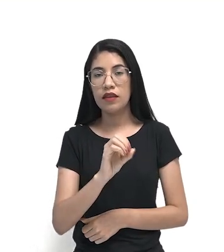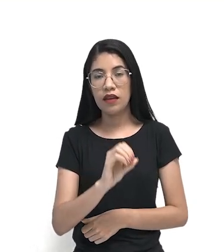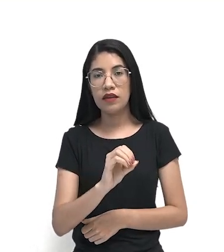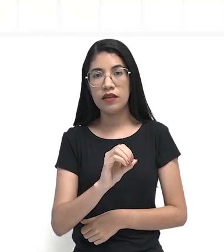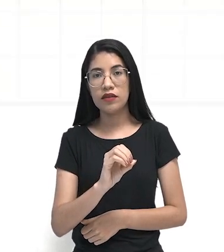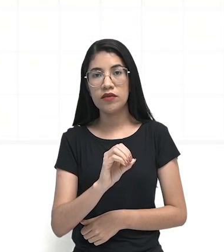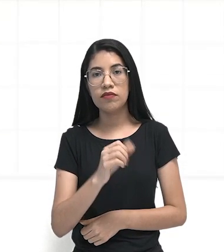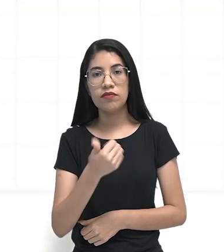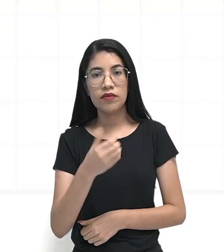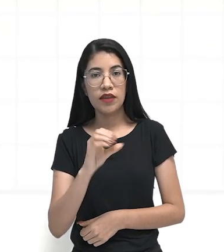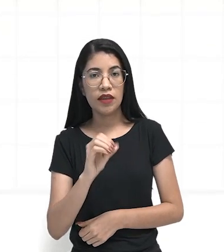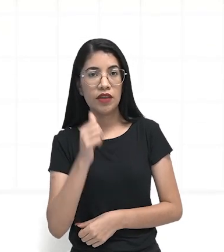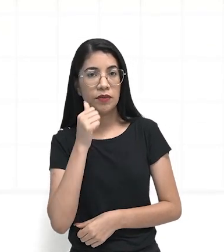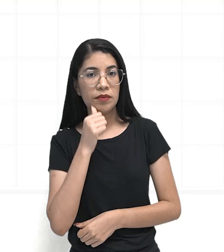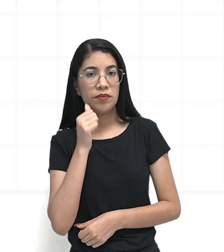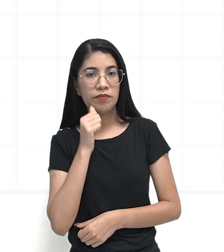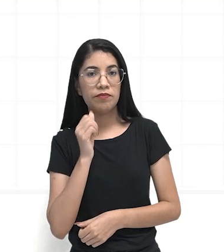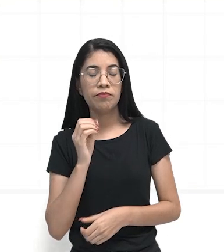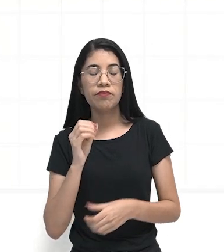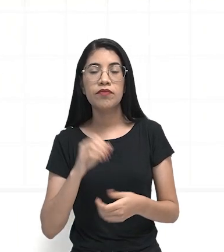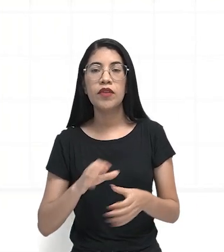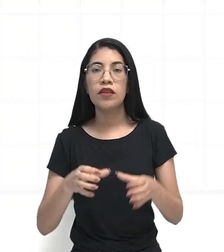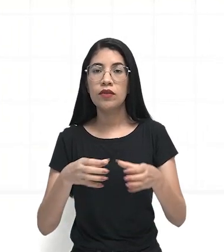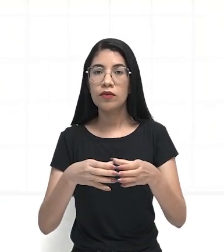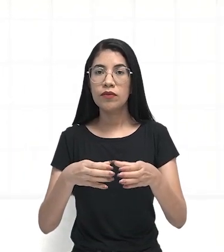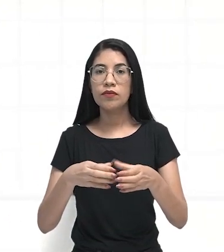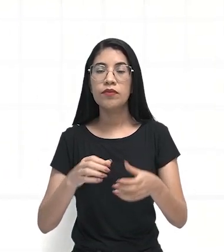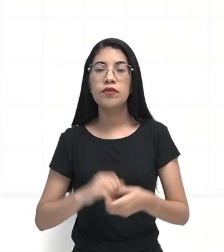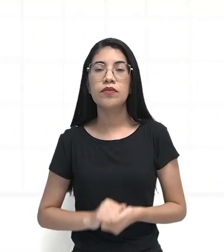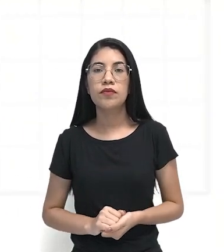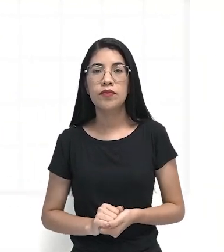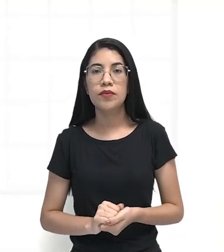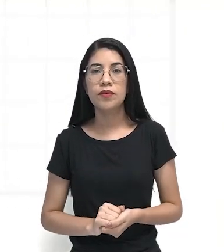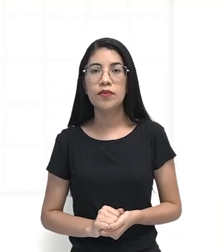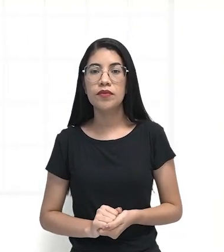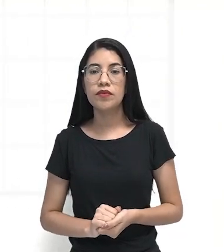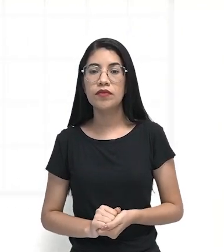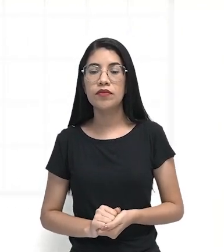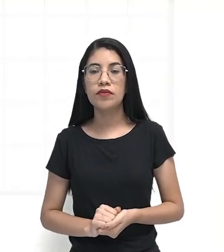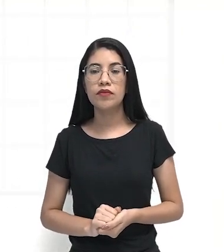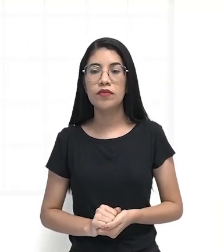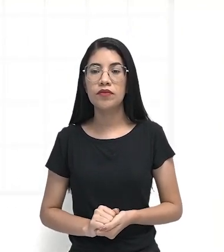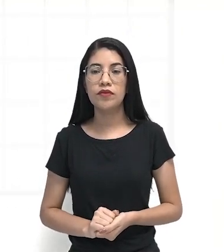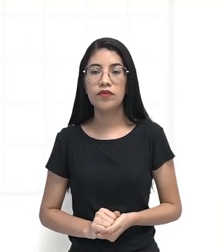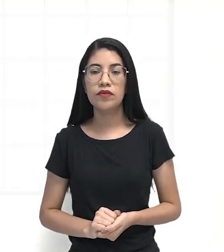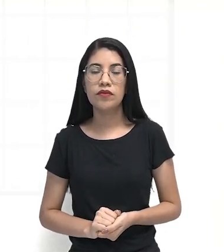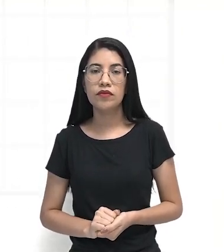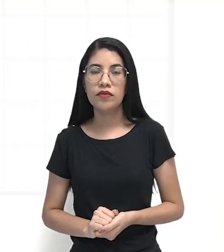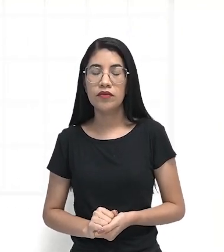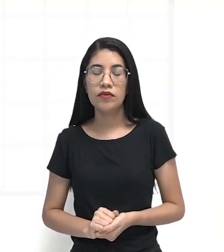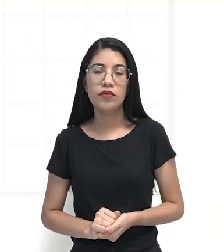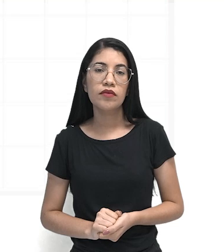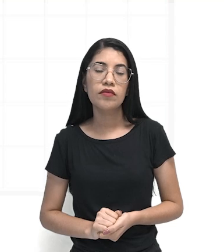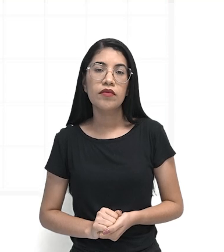meninas, certo? É o que está falando aqui, ó. Eu tenho 10